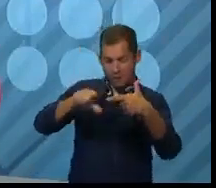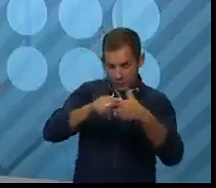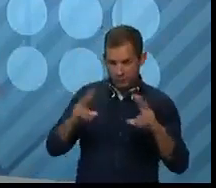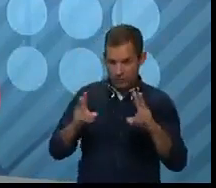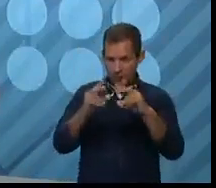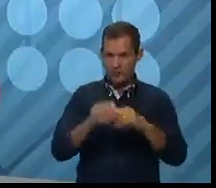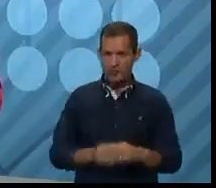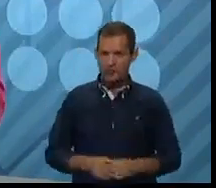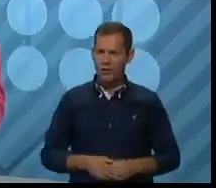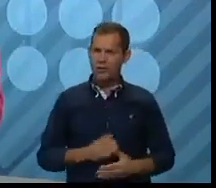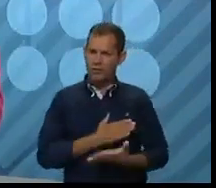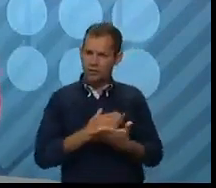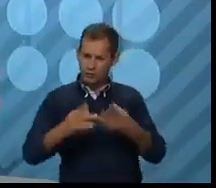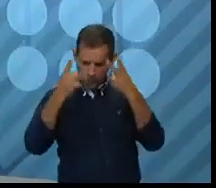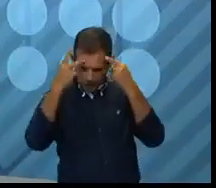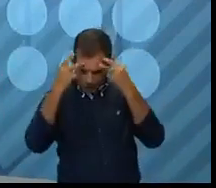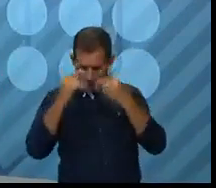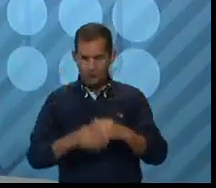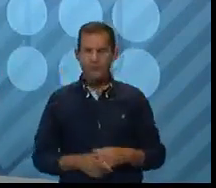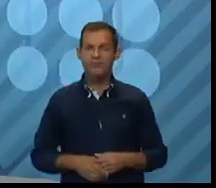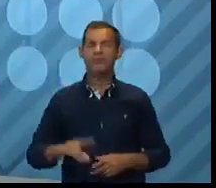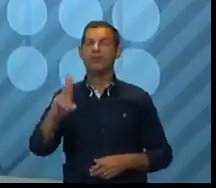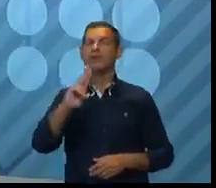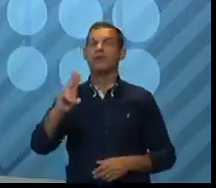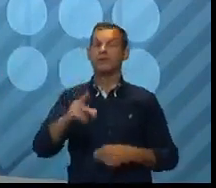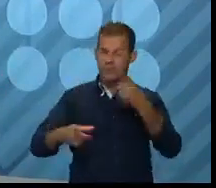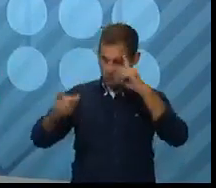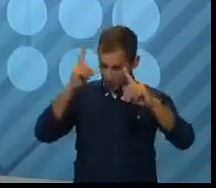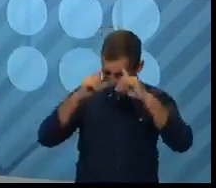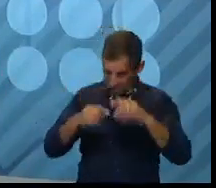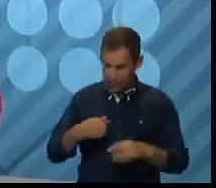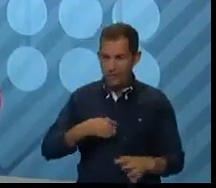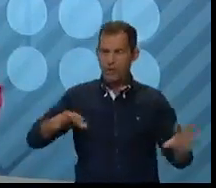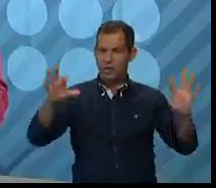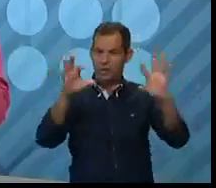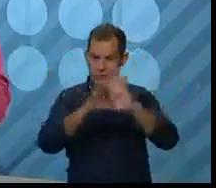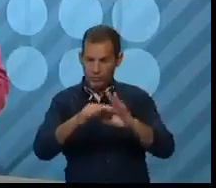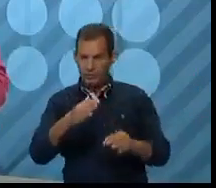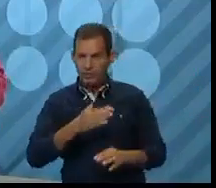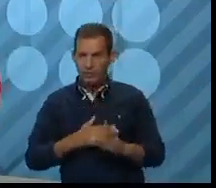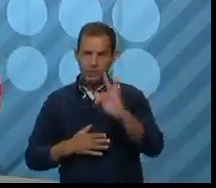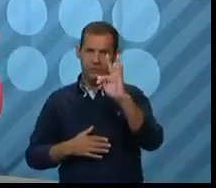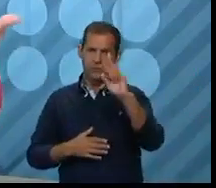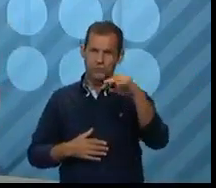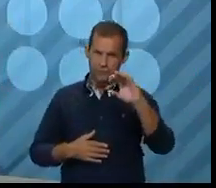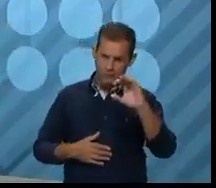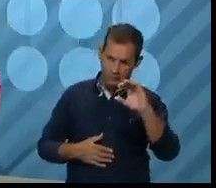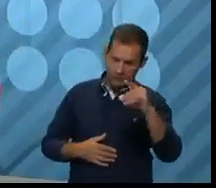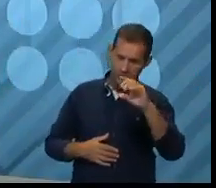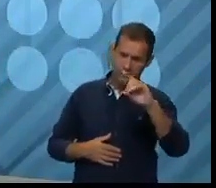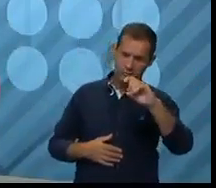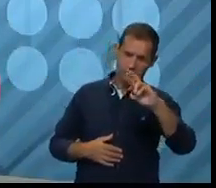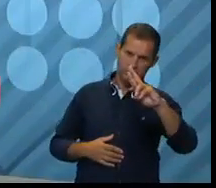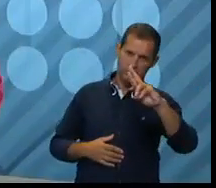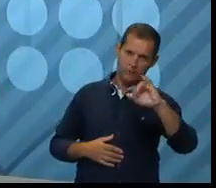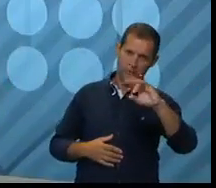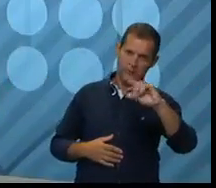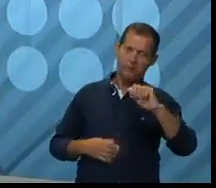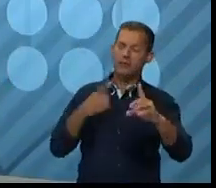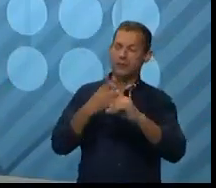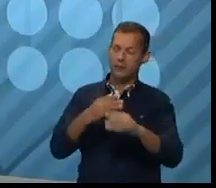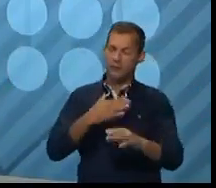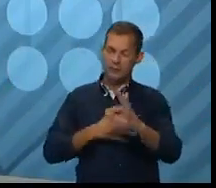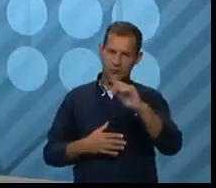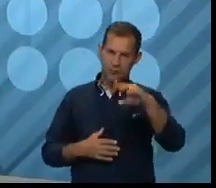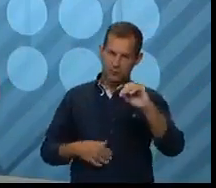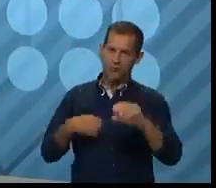valor inicial são muito comuns, e utilizam essa ideia. Eu vou integrar a minha função derivada, encontrando assim a minha